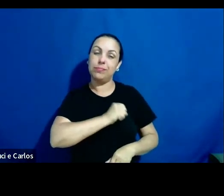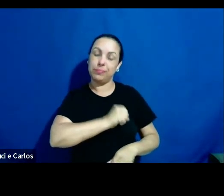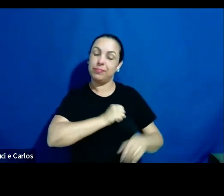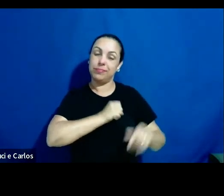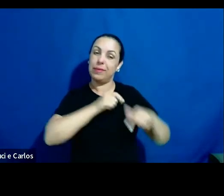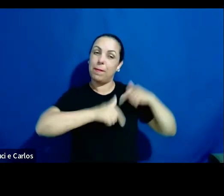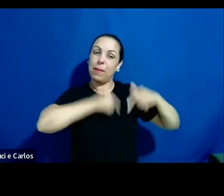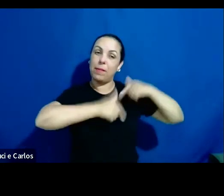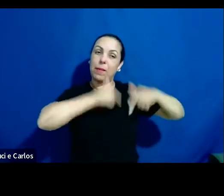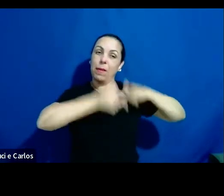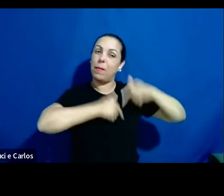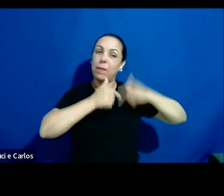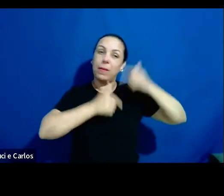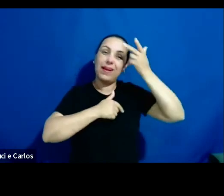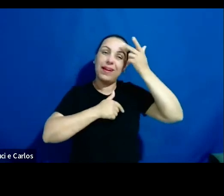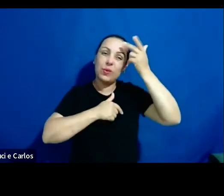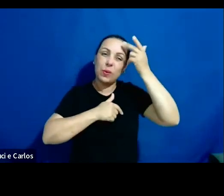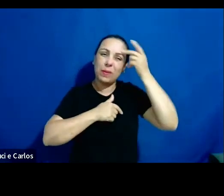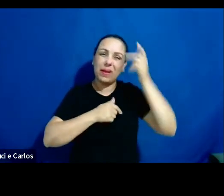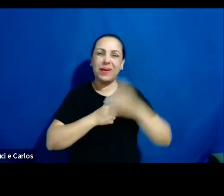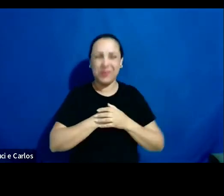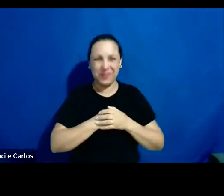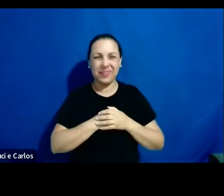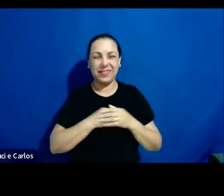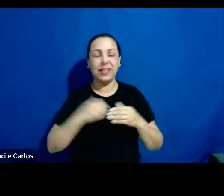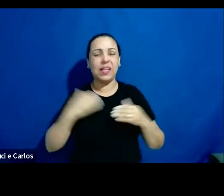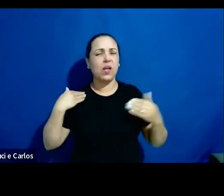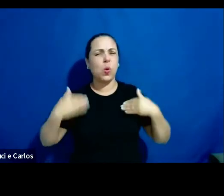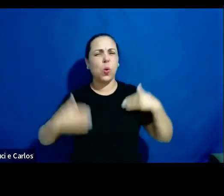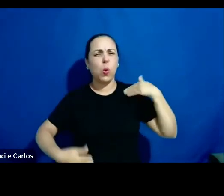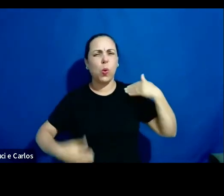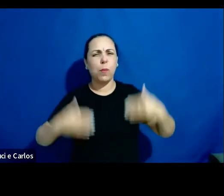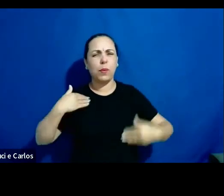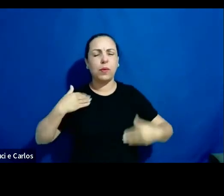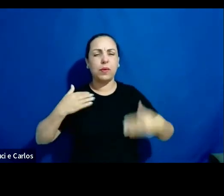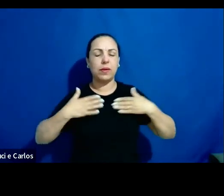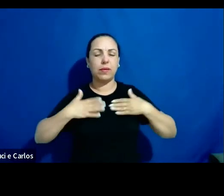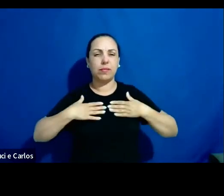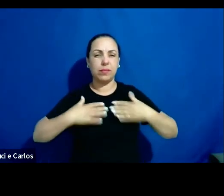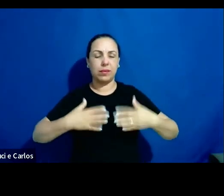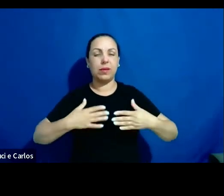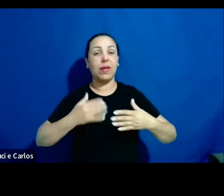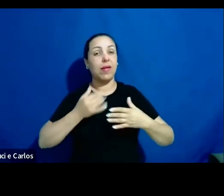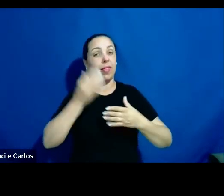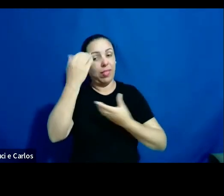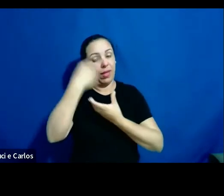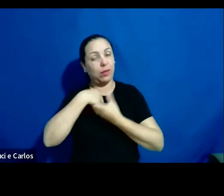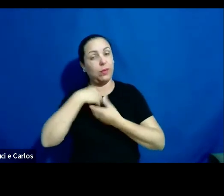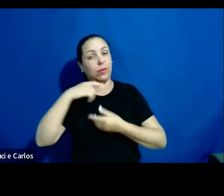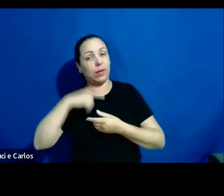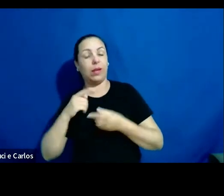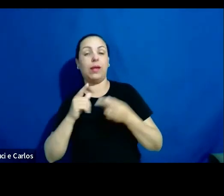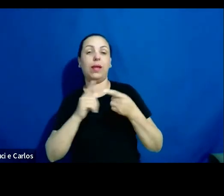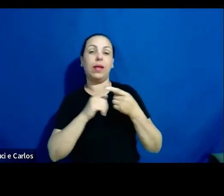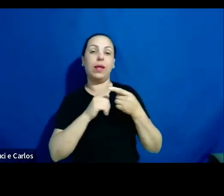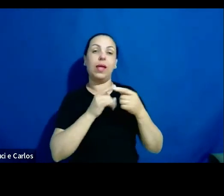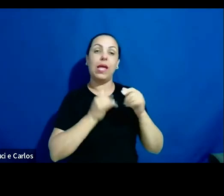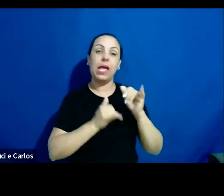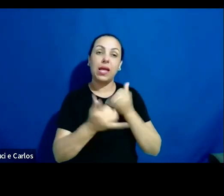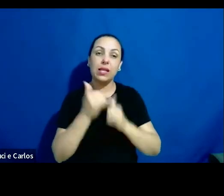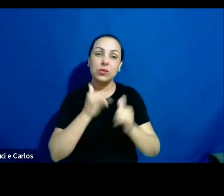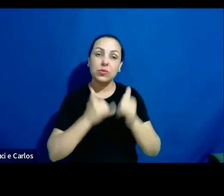porque o nosso corpo não é só matéria, né? Ele tem a parte energética e tem a parte